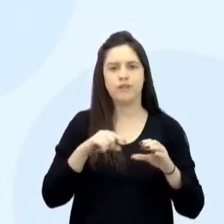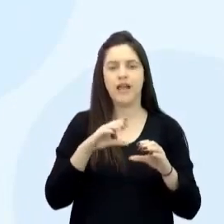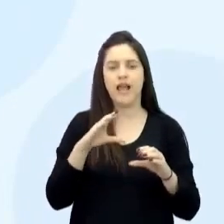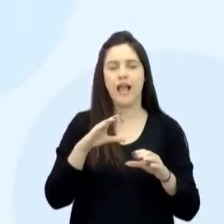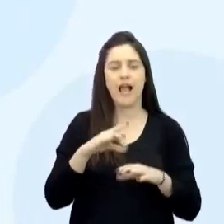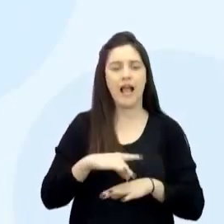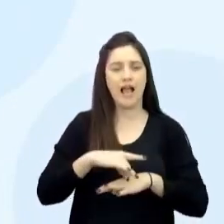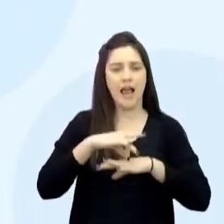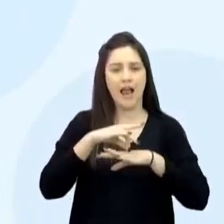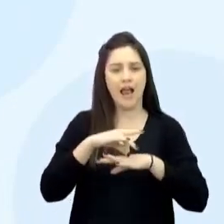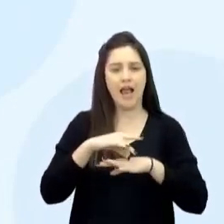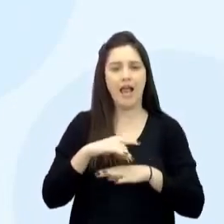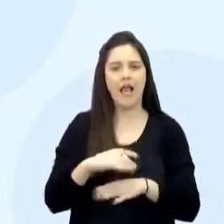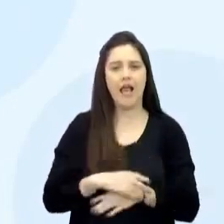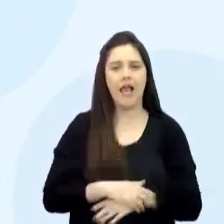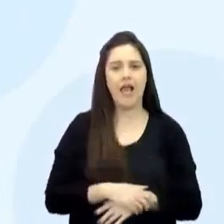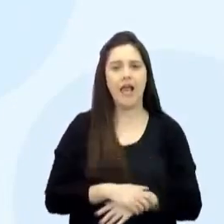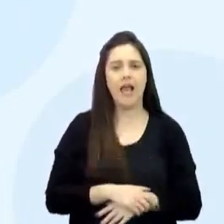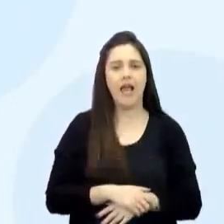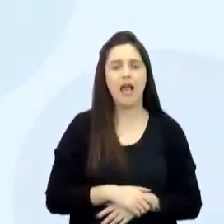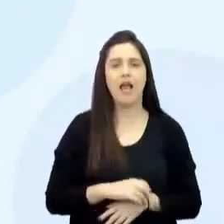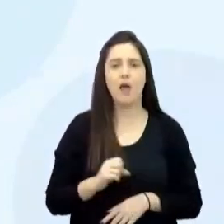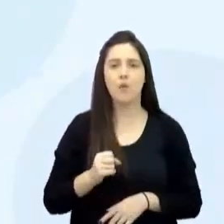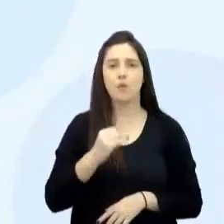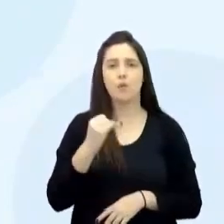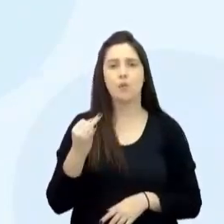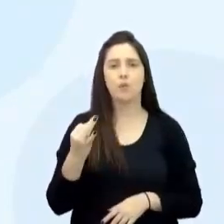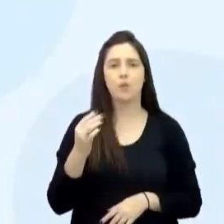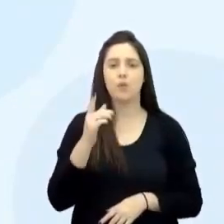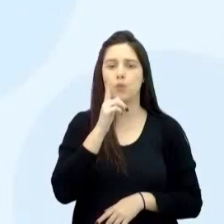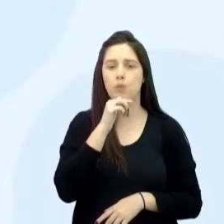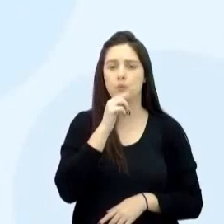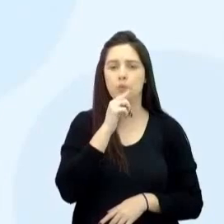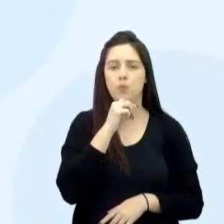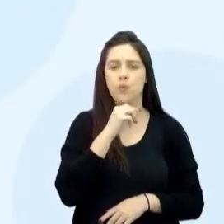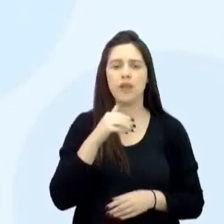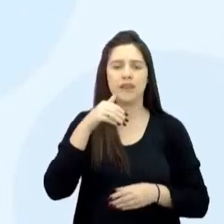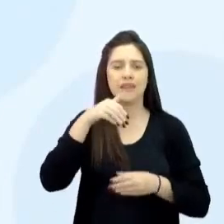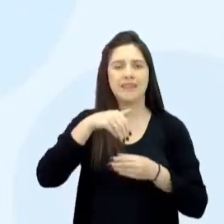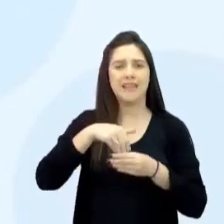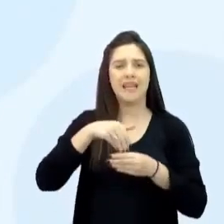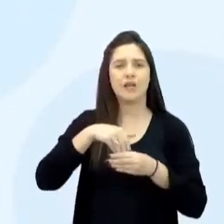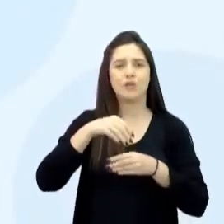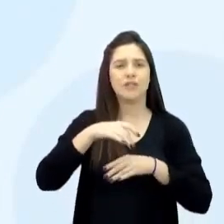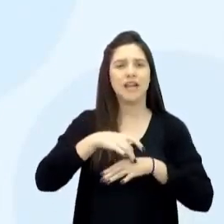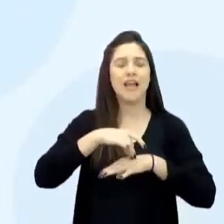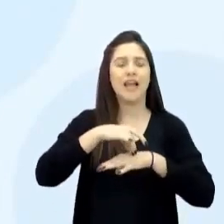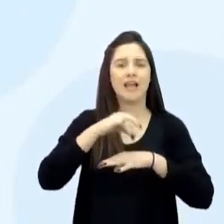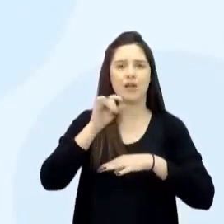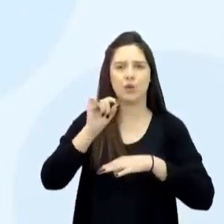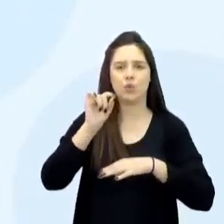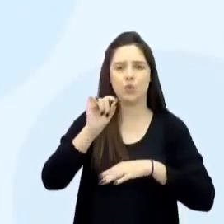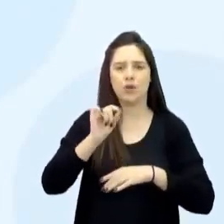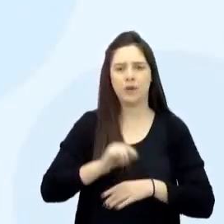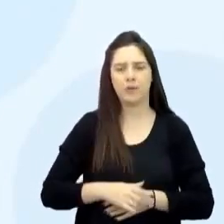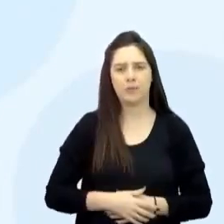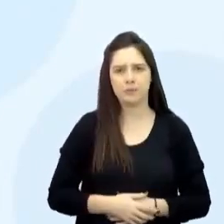né? E todas as formas de água que estarão envolvidas